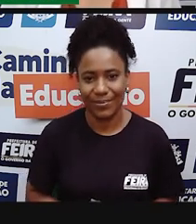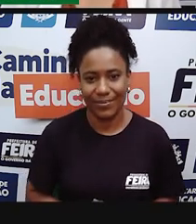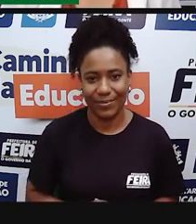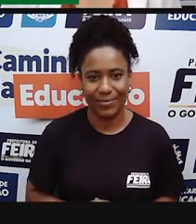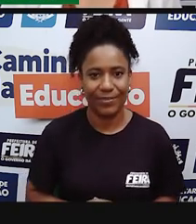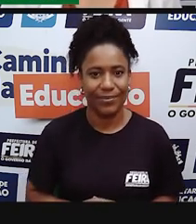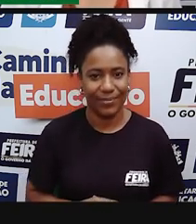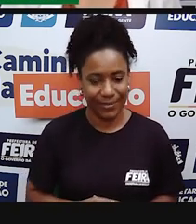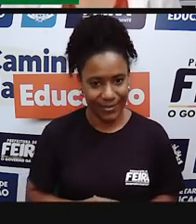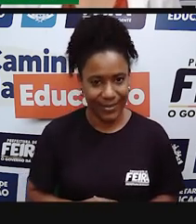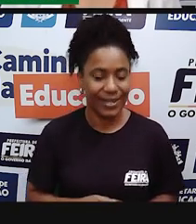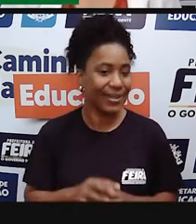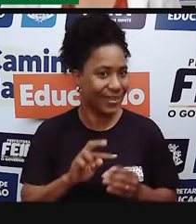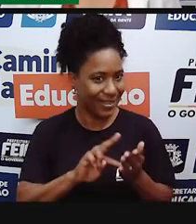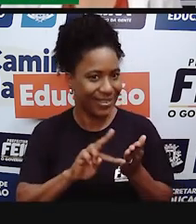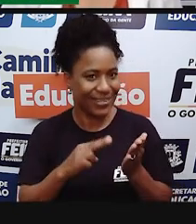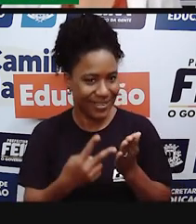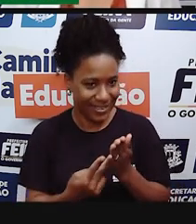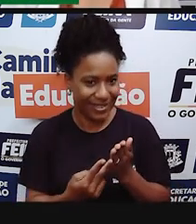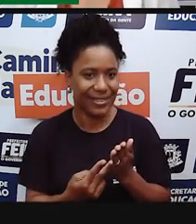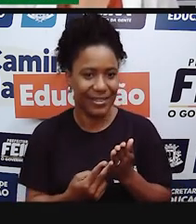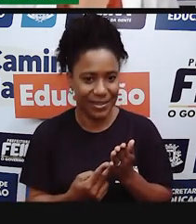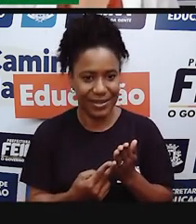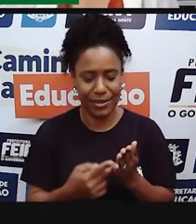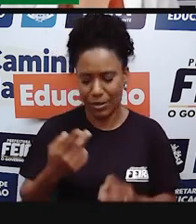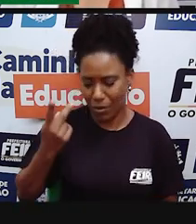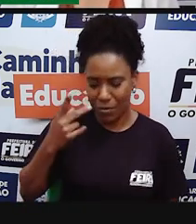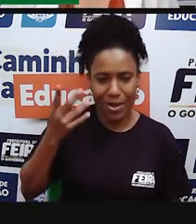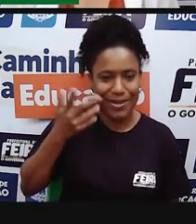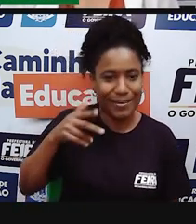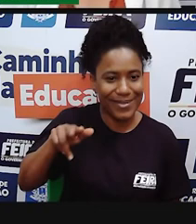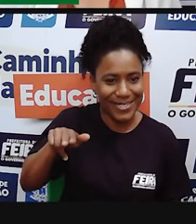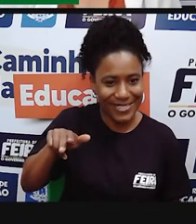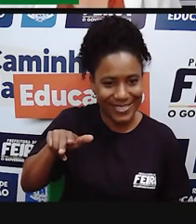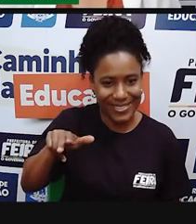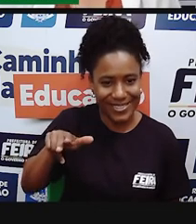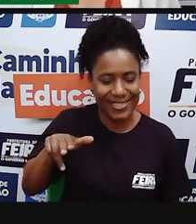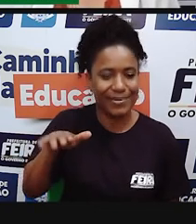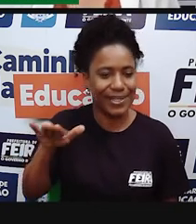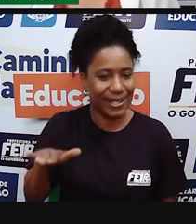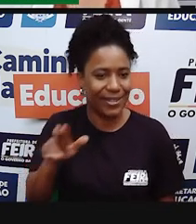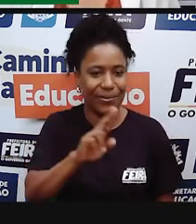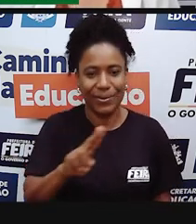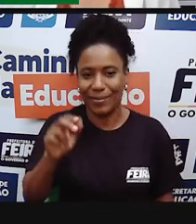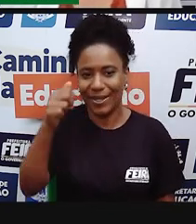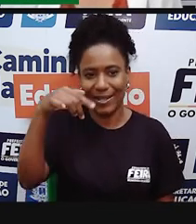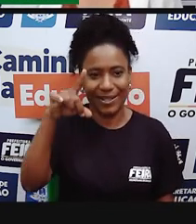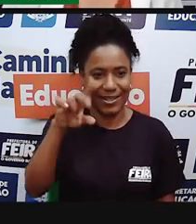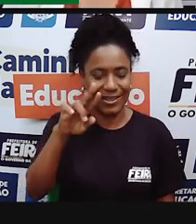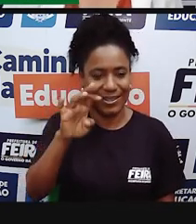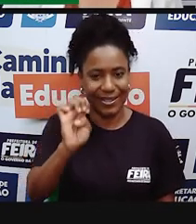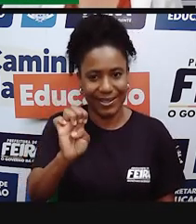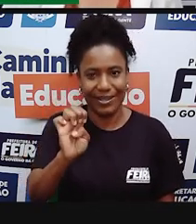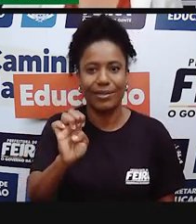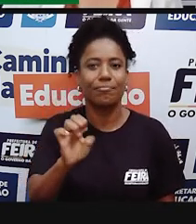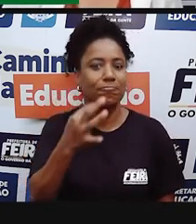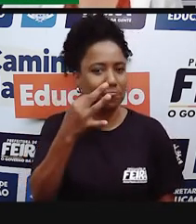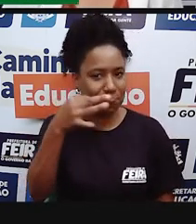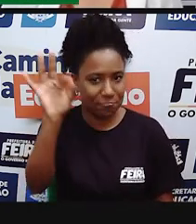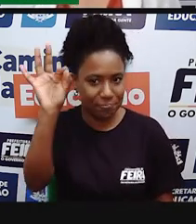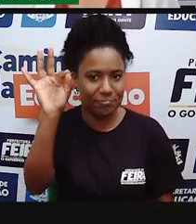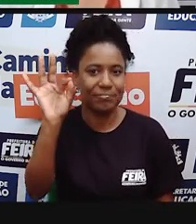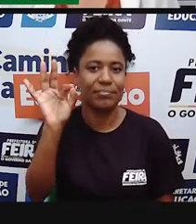ar name is Andreia o nome dela é Andreia bom então a nossa resposta será positiva